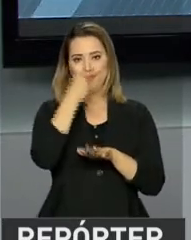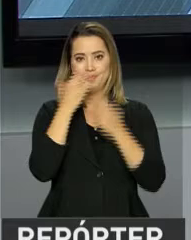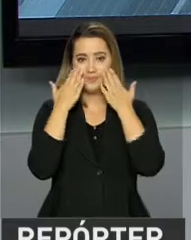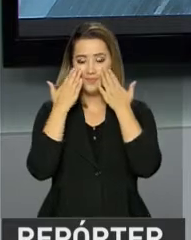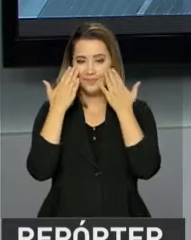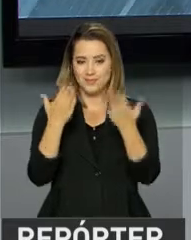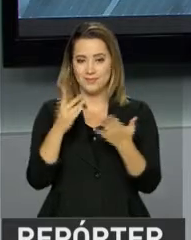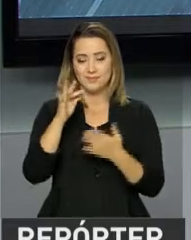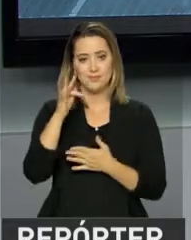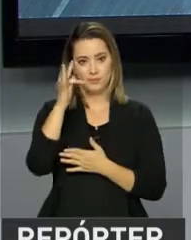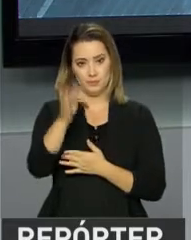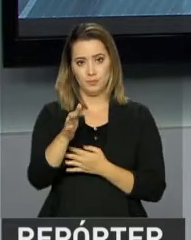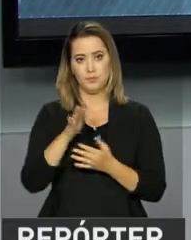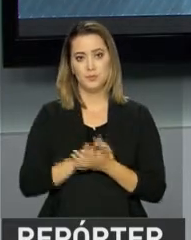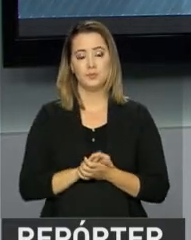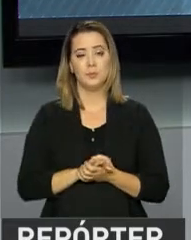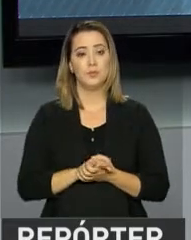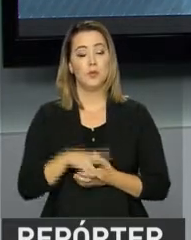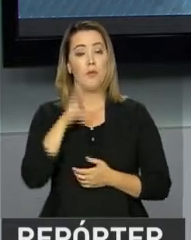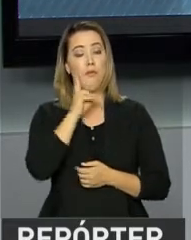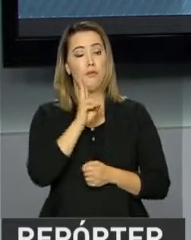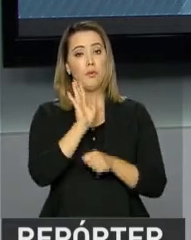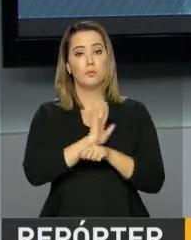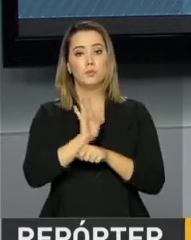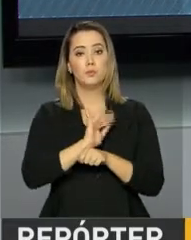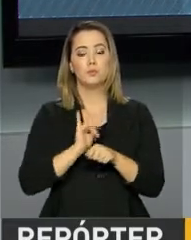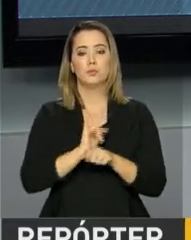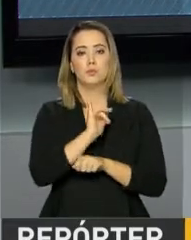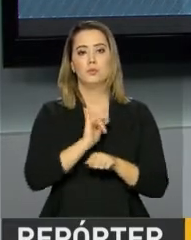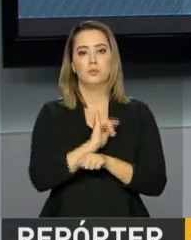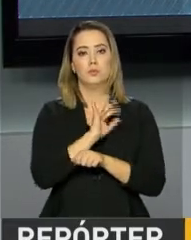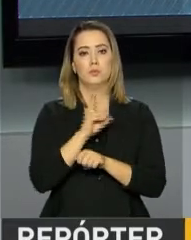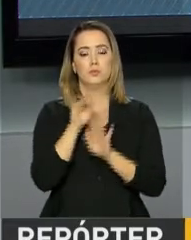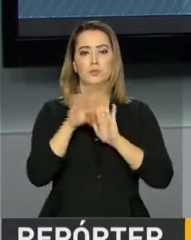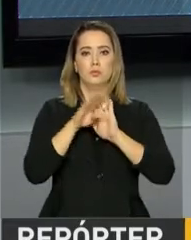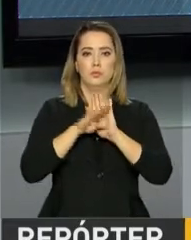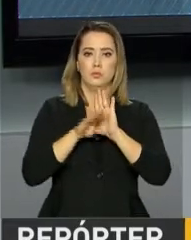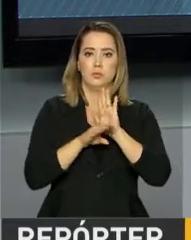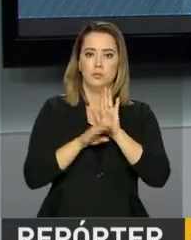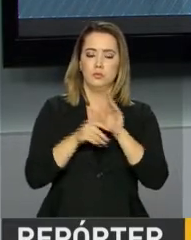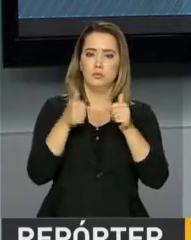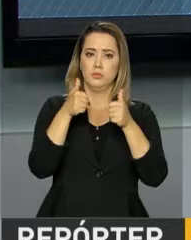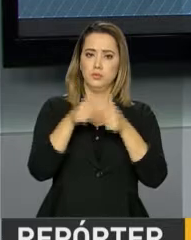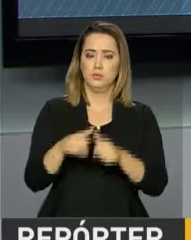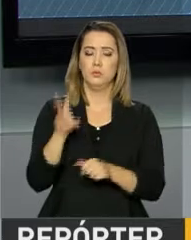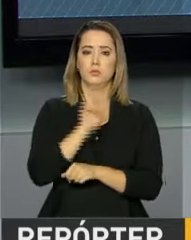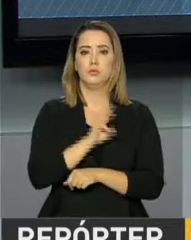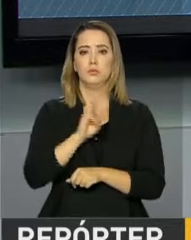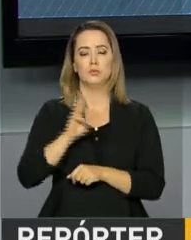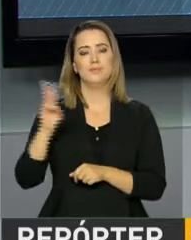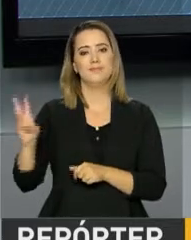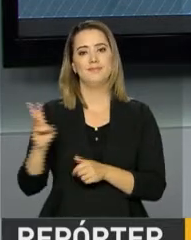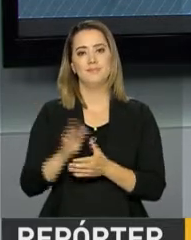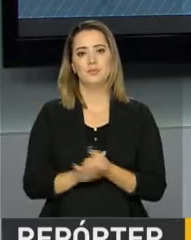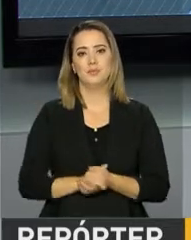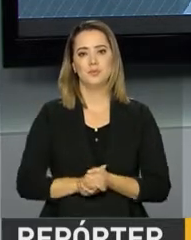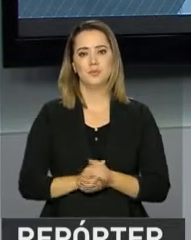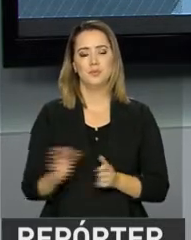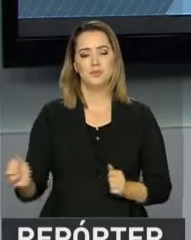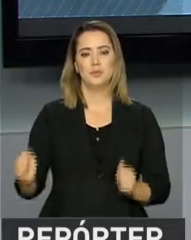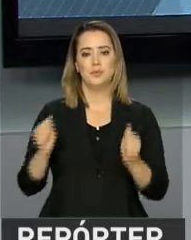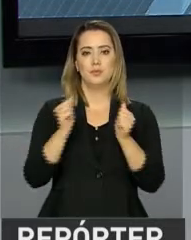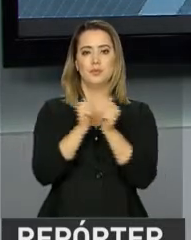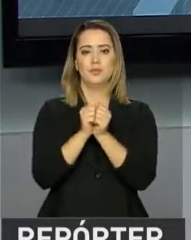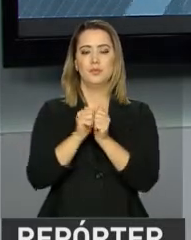hora na nossa próxima edição você pode rever as reportagens no youtube e toda a programação está na nossa página na internet